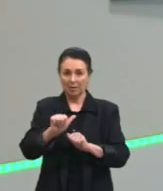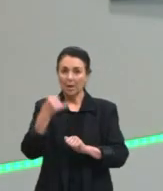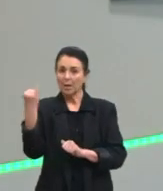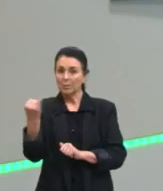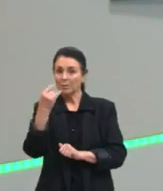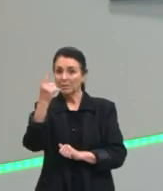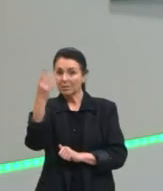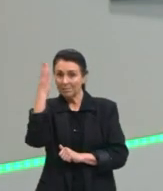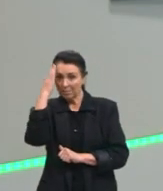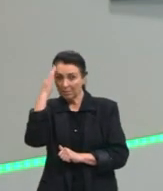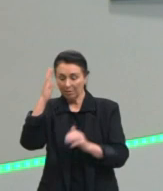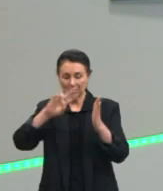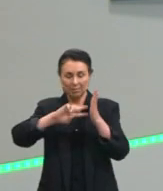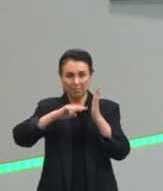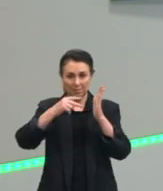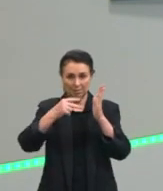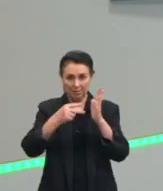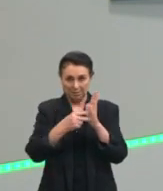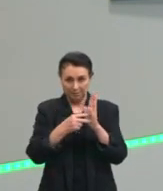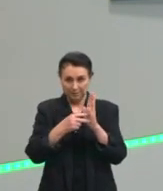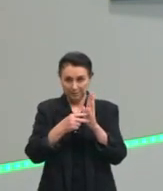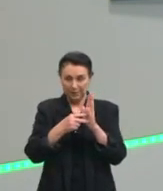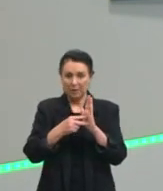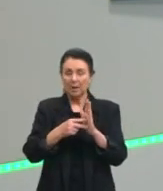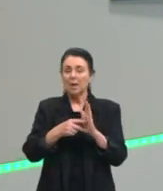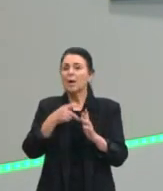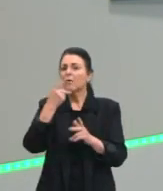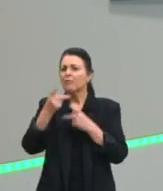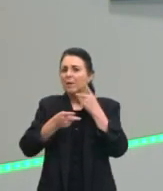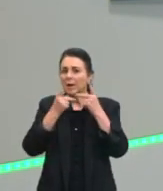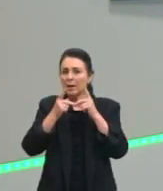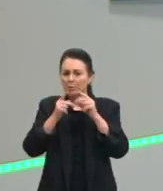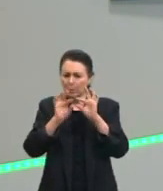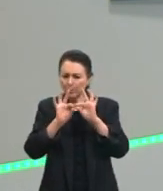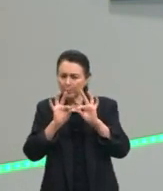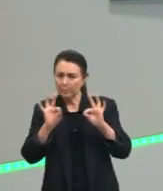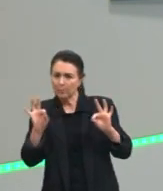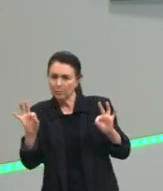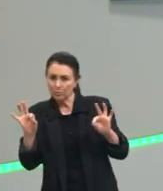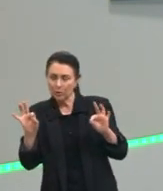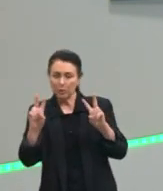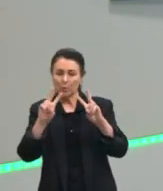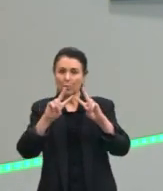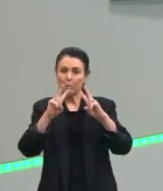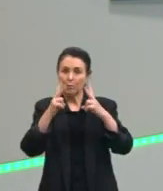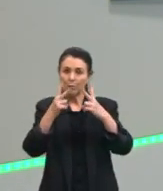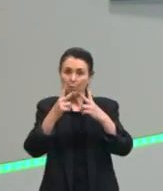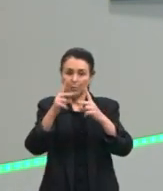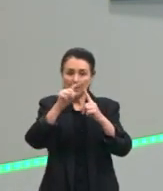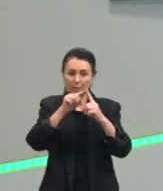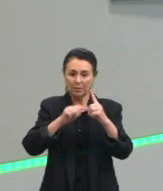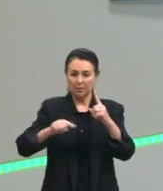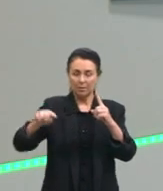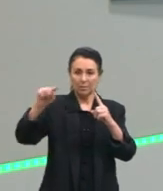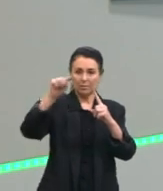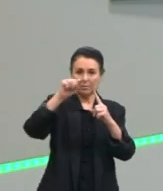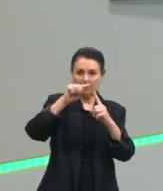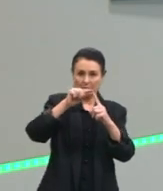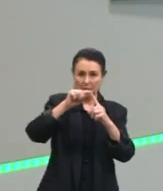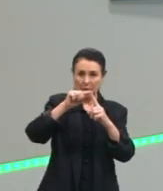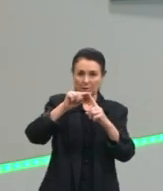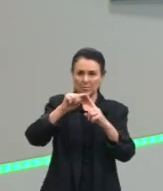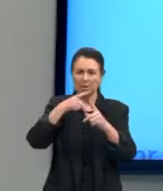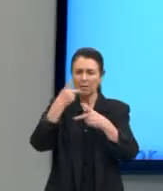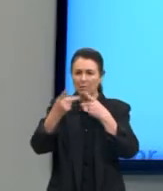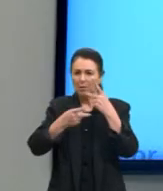característica daquela bola anterior né eu falei vamos medir volume circunferência até não falei antes